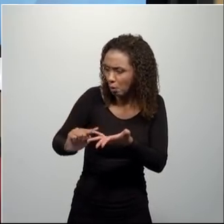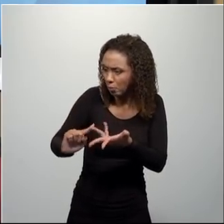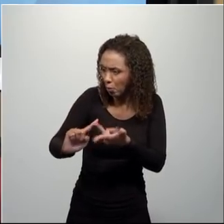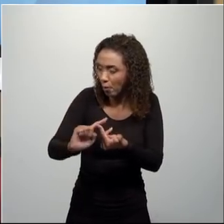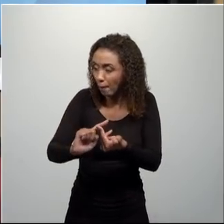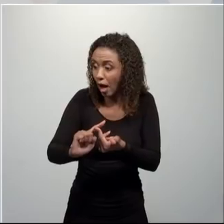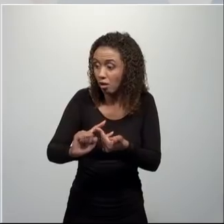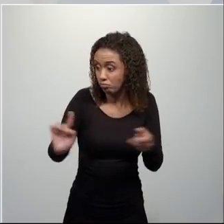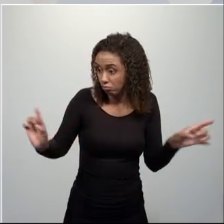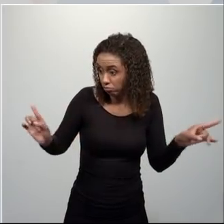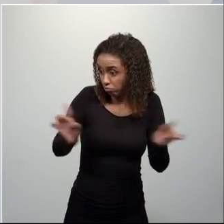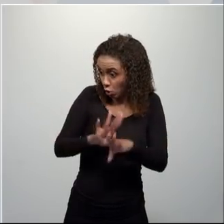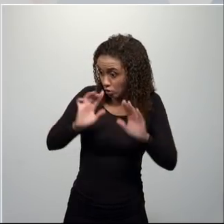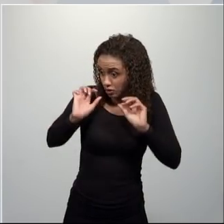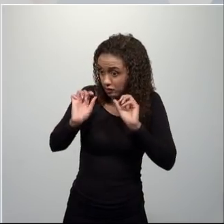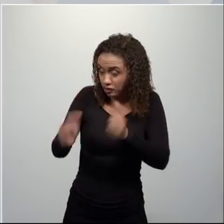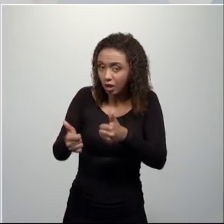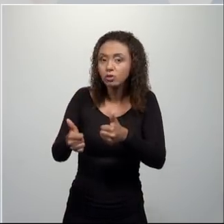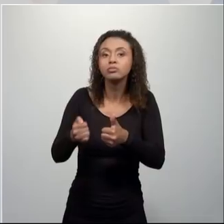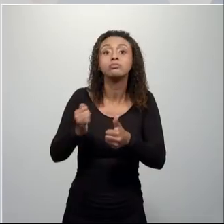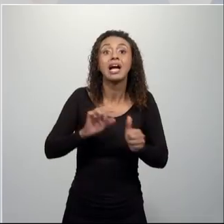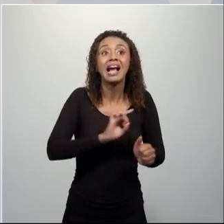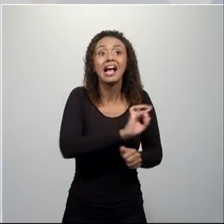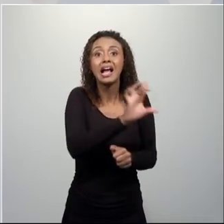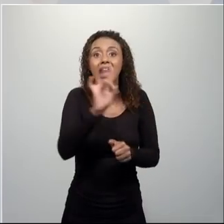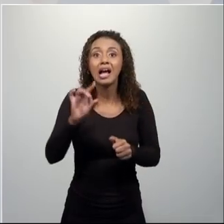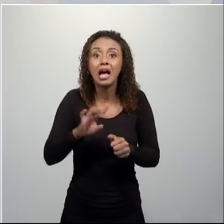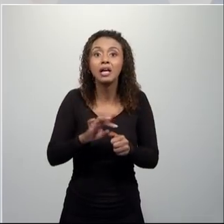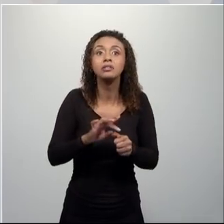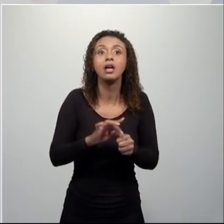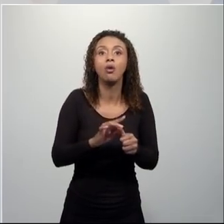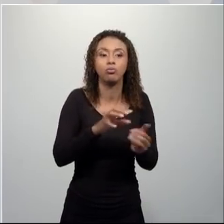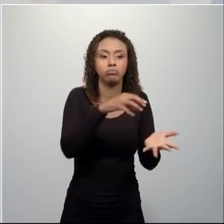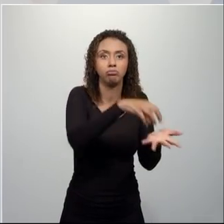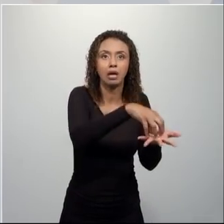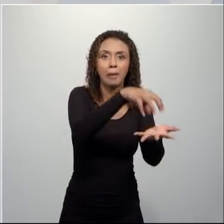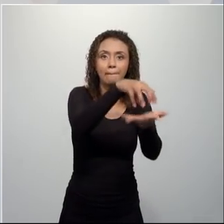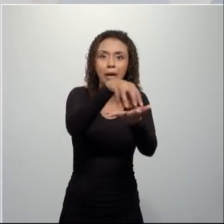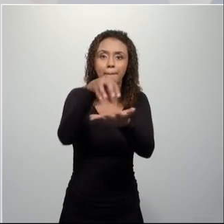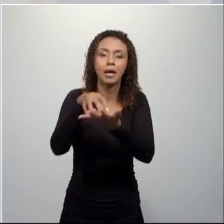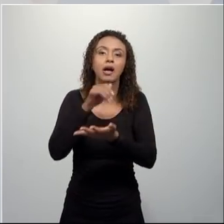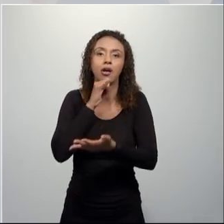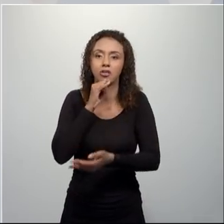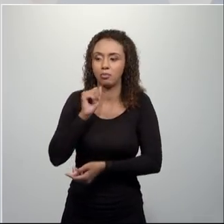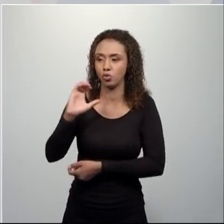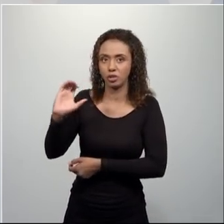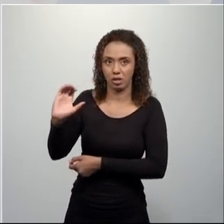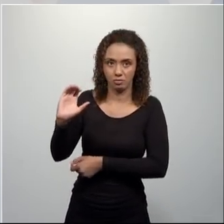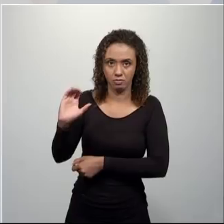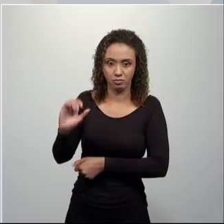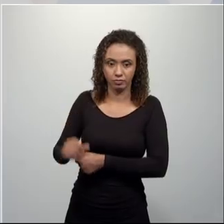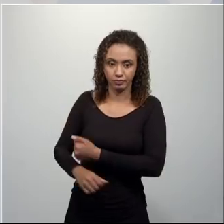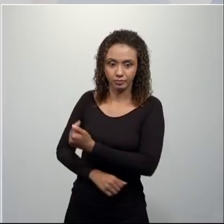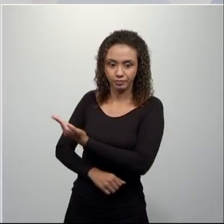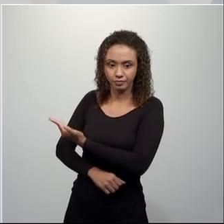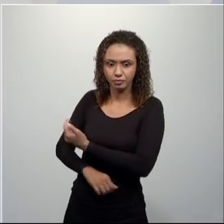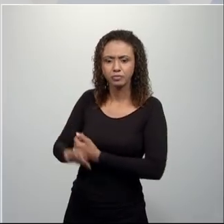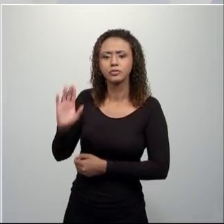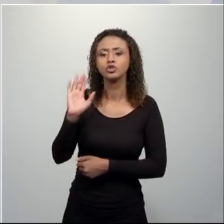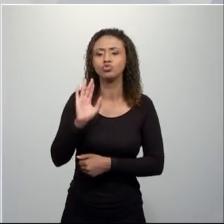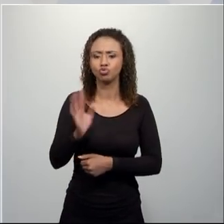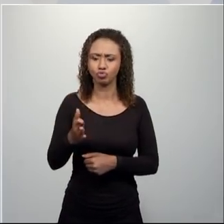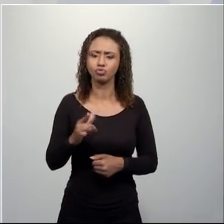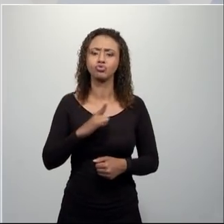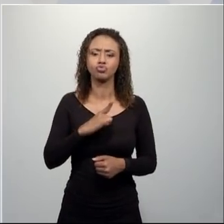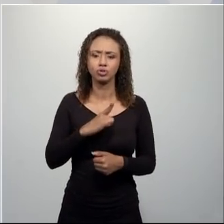ele vai colocar cada um seu boletim então esse noc os e ele já tinha essas duas transações dentro